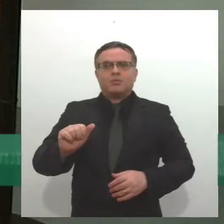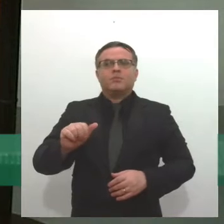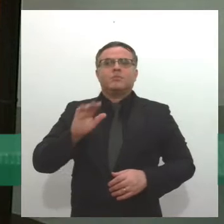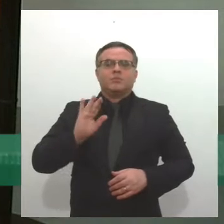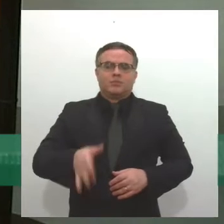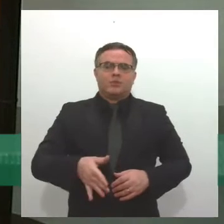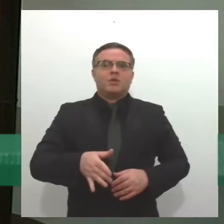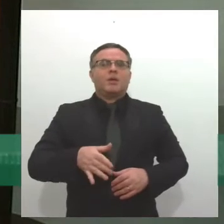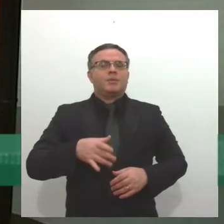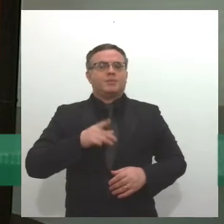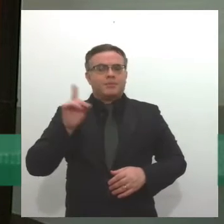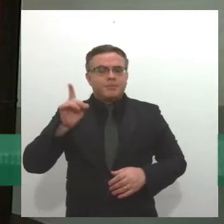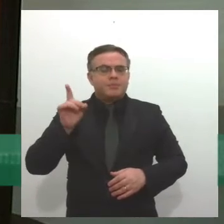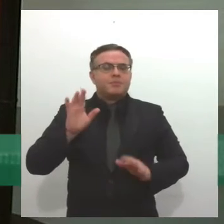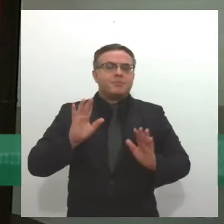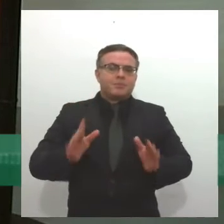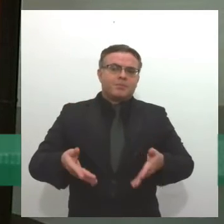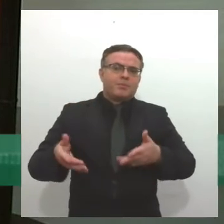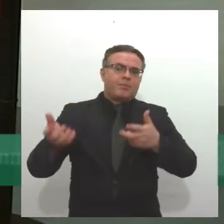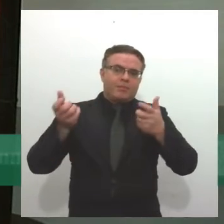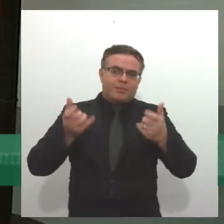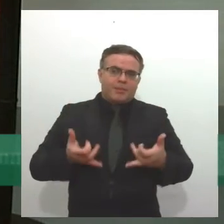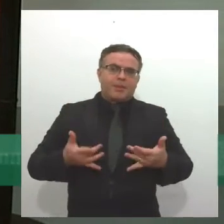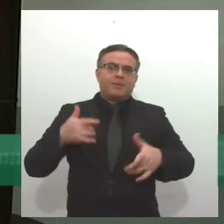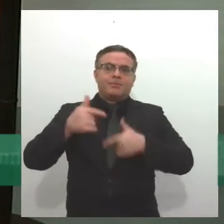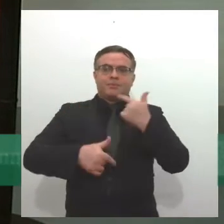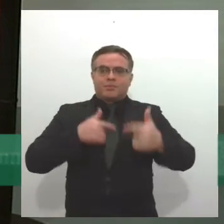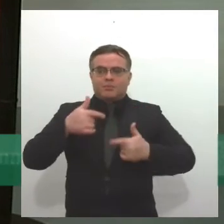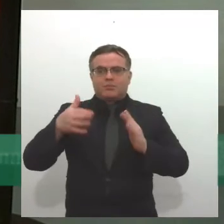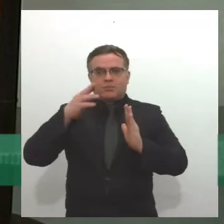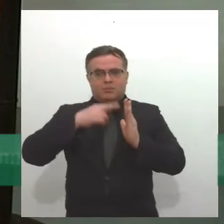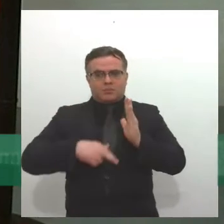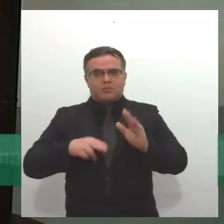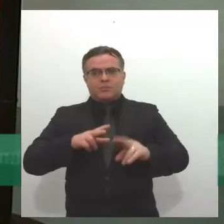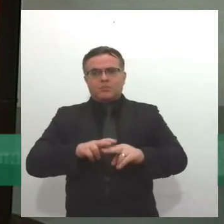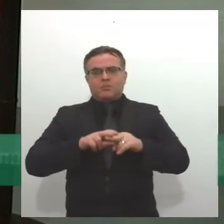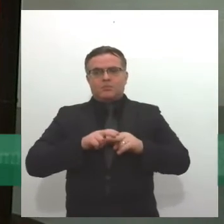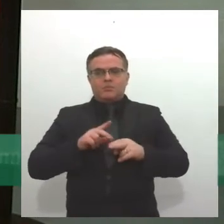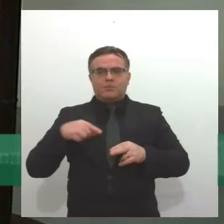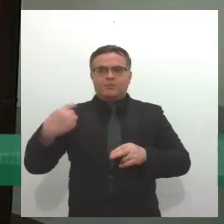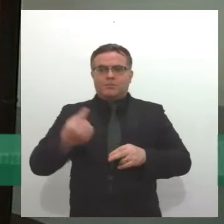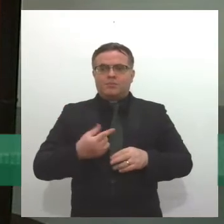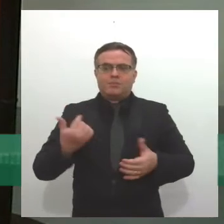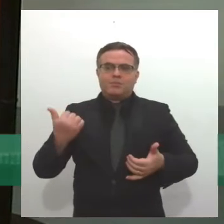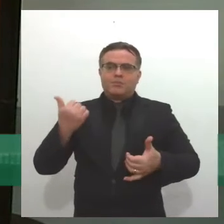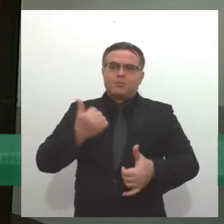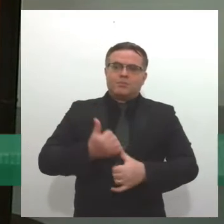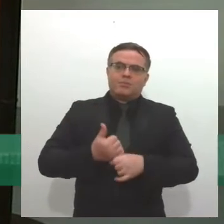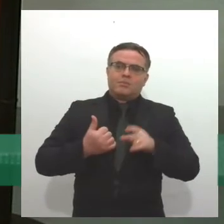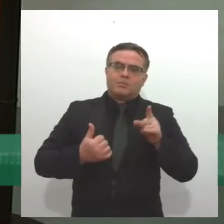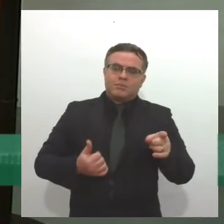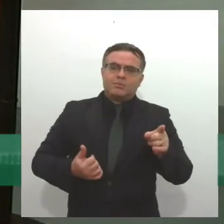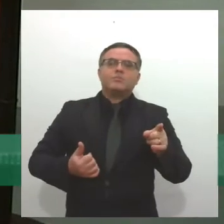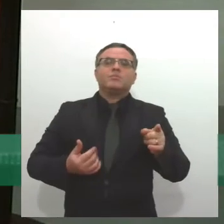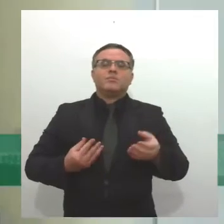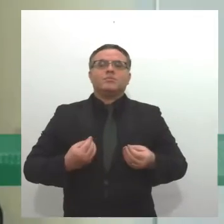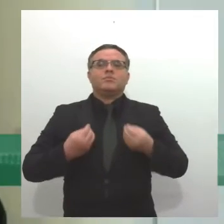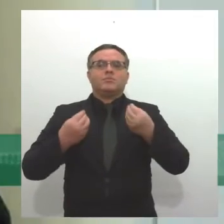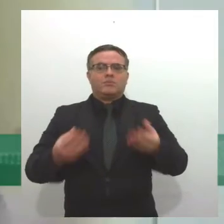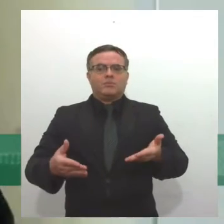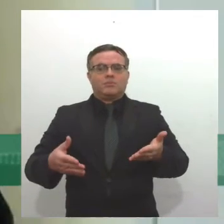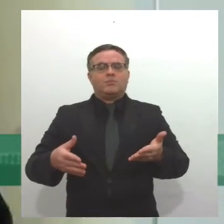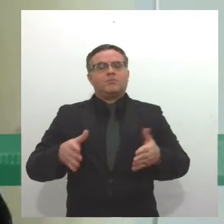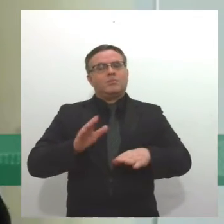Tocantins. A senadora Cátia Abreu fez um excelente trabalho, por isso é que nós fizemos um substitutivo ao projeto dela em homenagem à